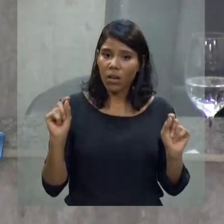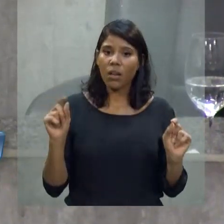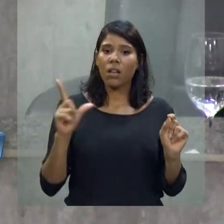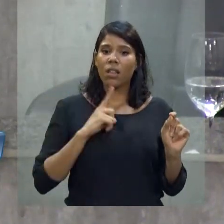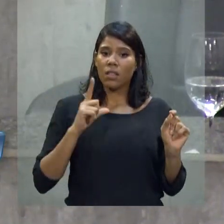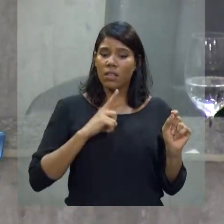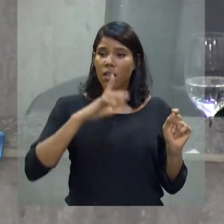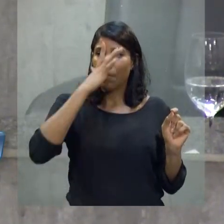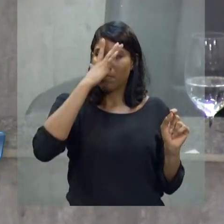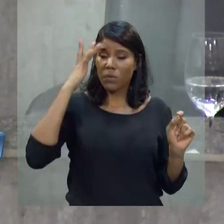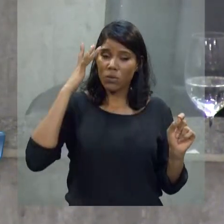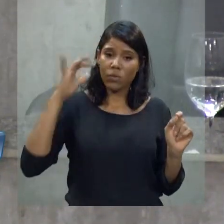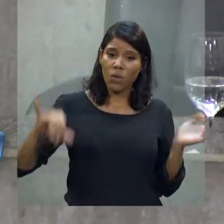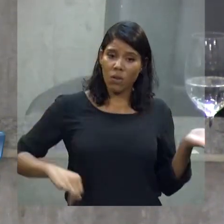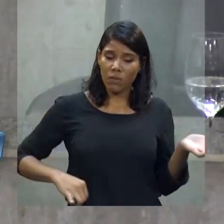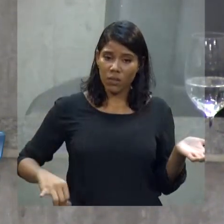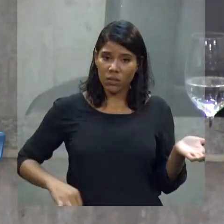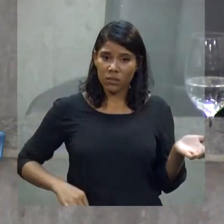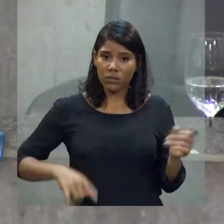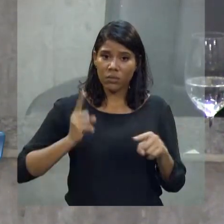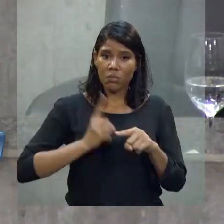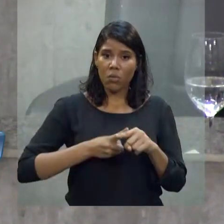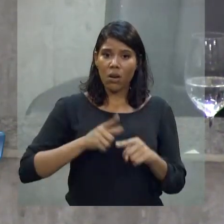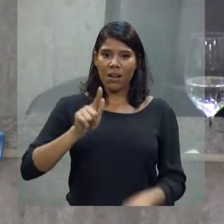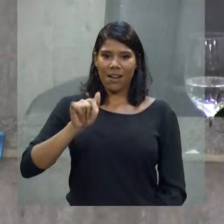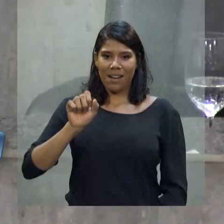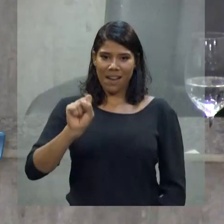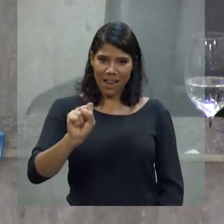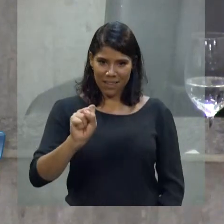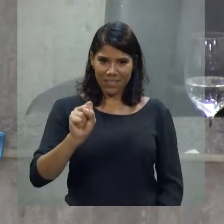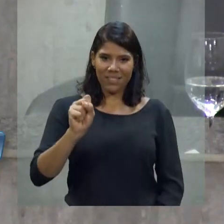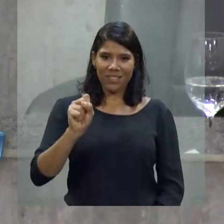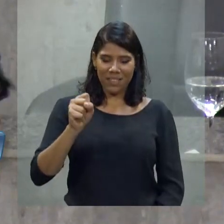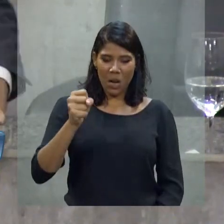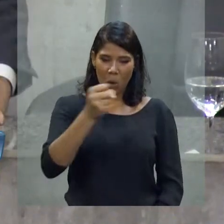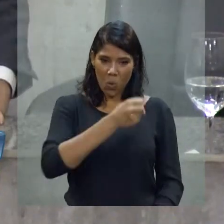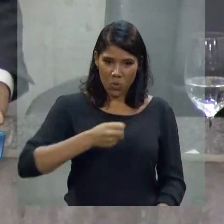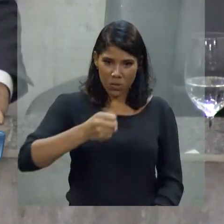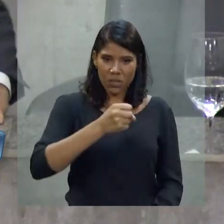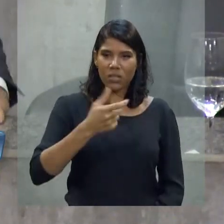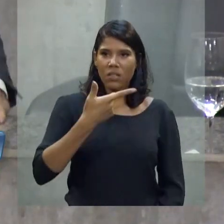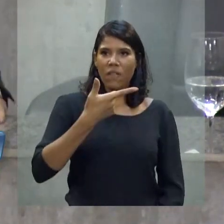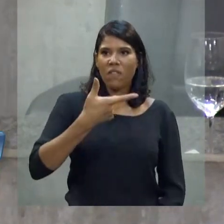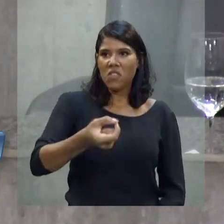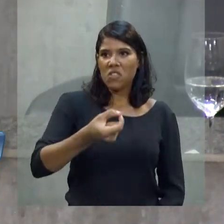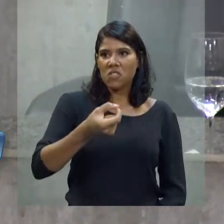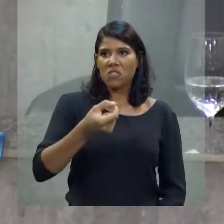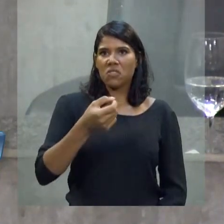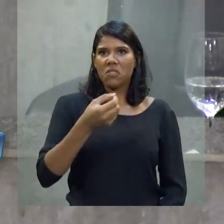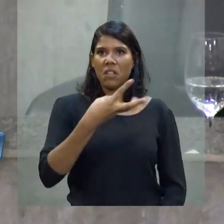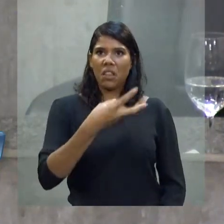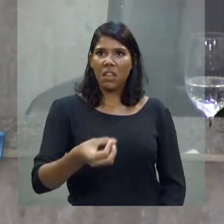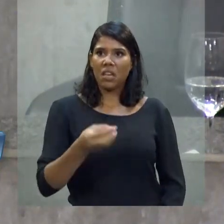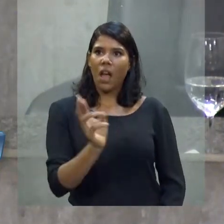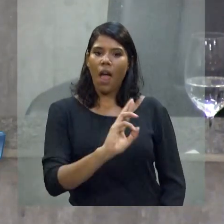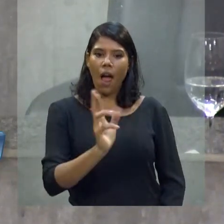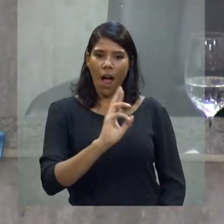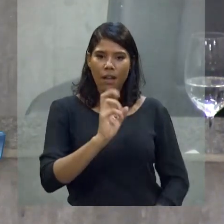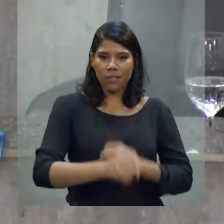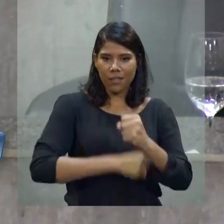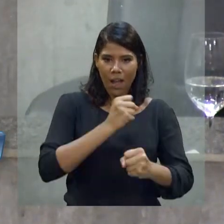gente sofrendo. Porque o gás de cozinha, que era 20, 30 reais em